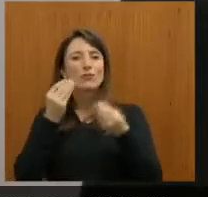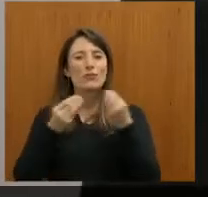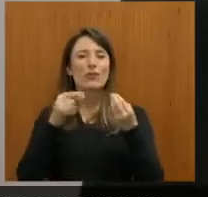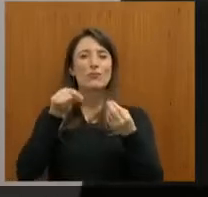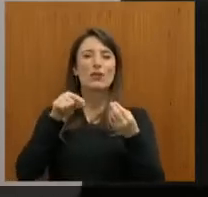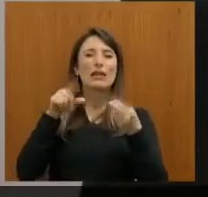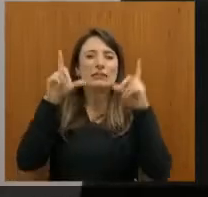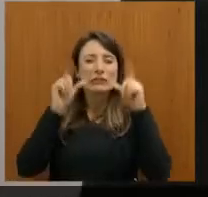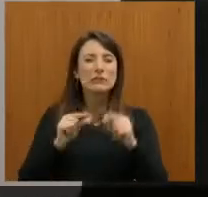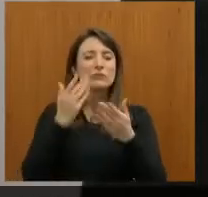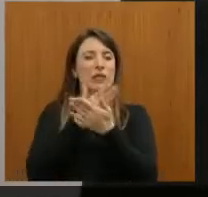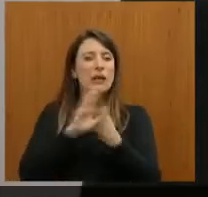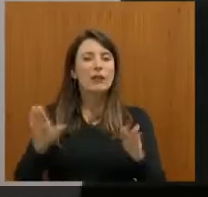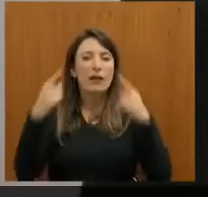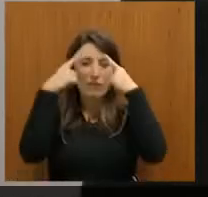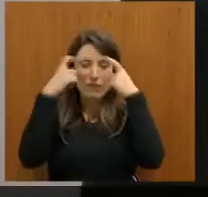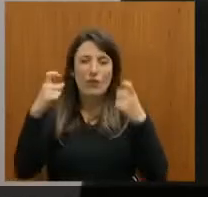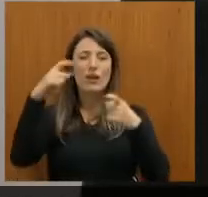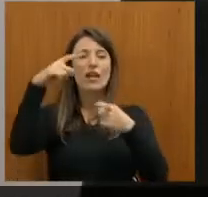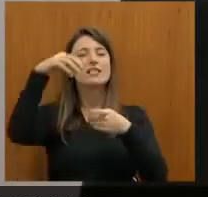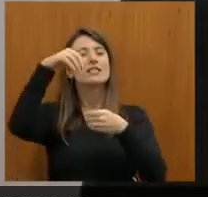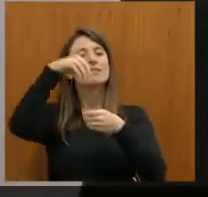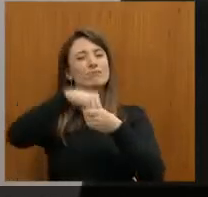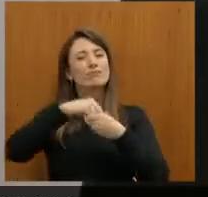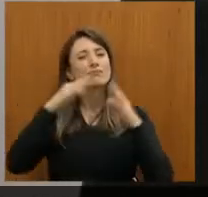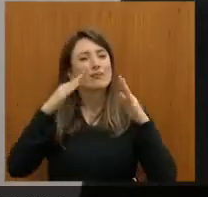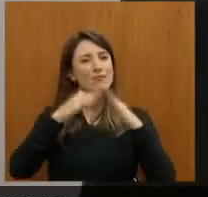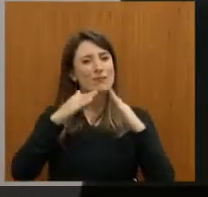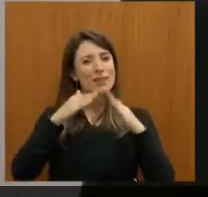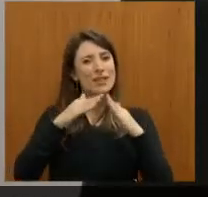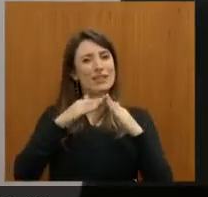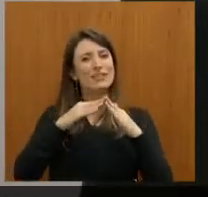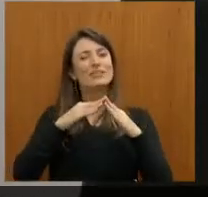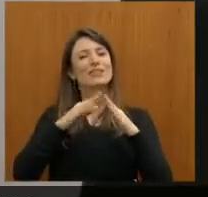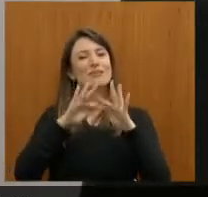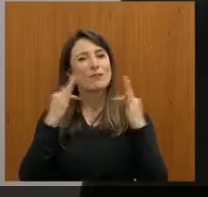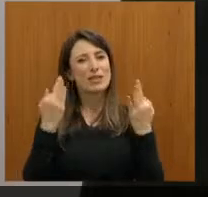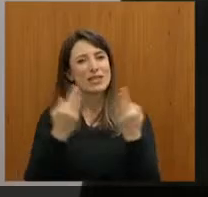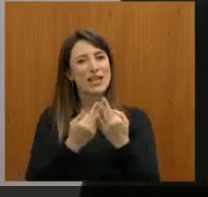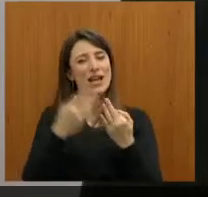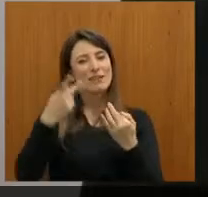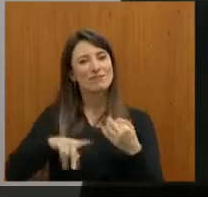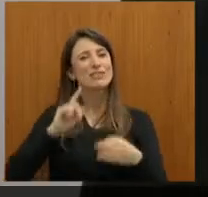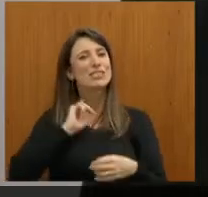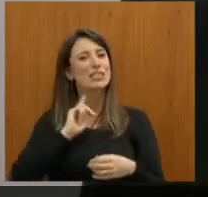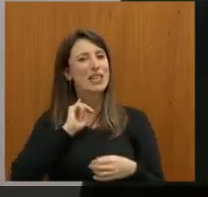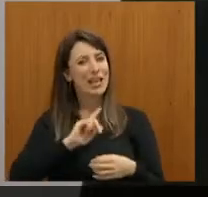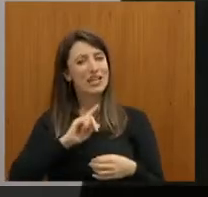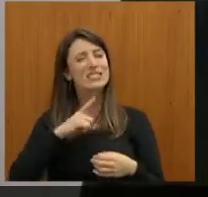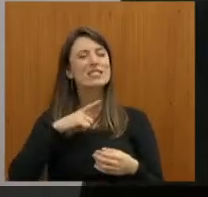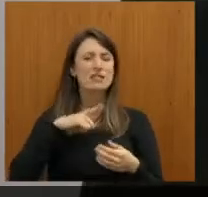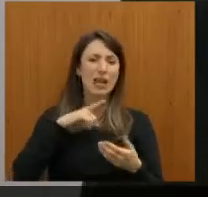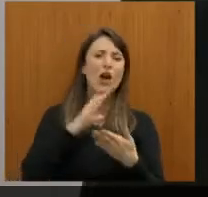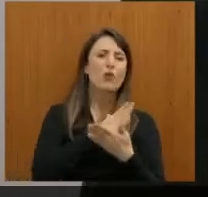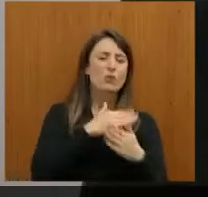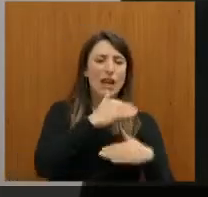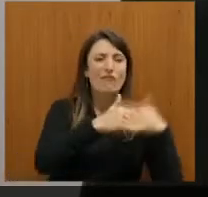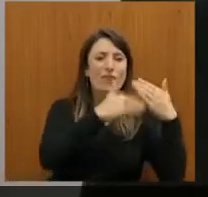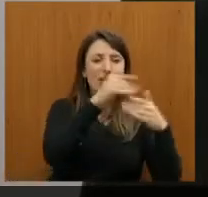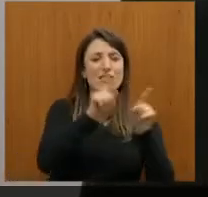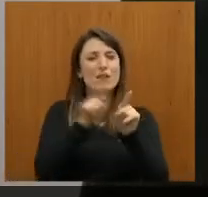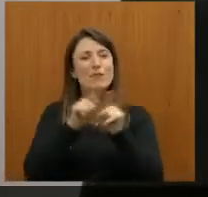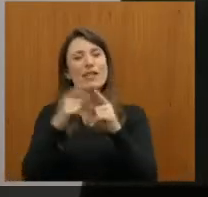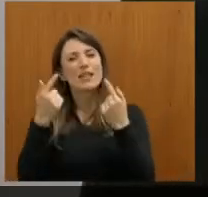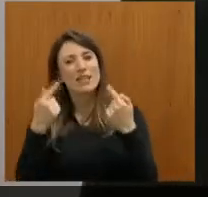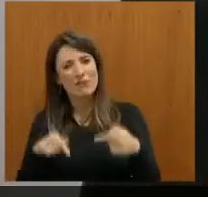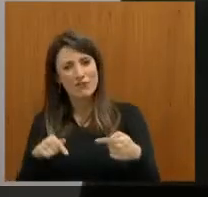no estado de Minas Gerais avanços e desafios e foi uma fala rica né